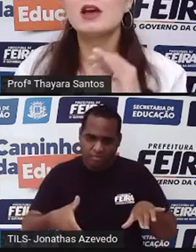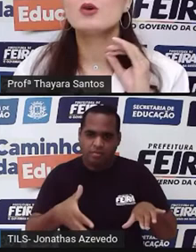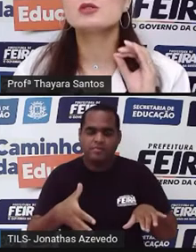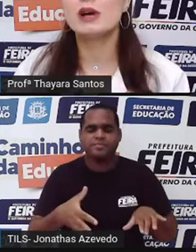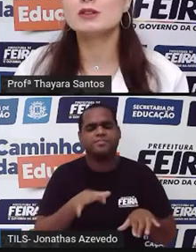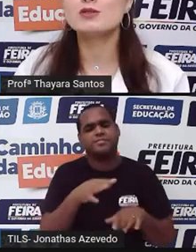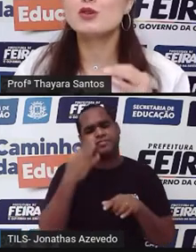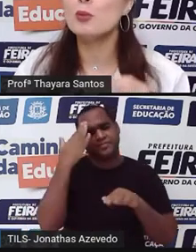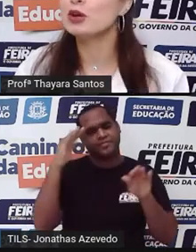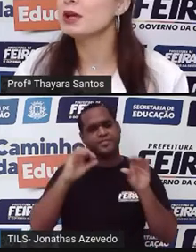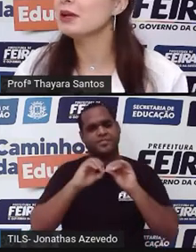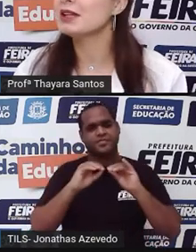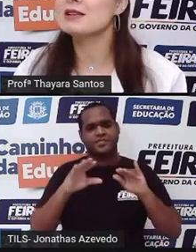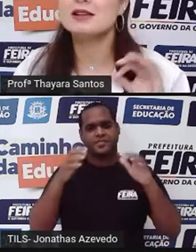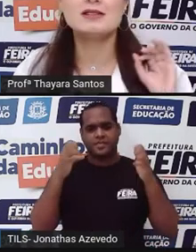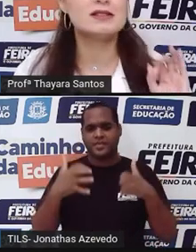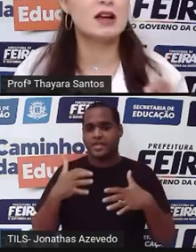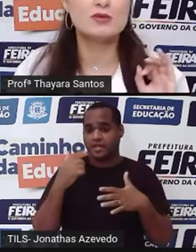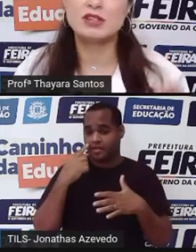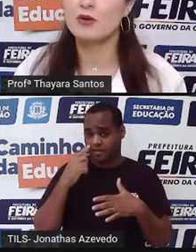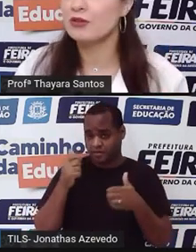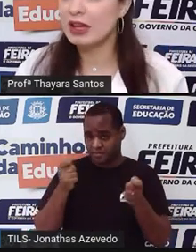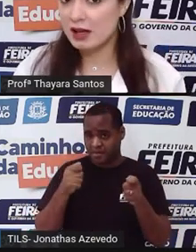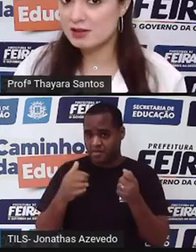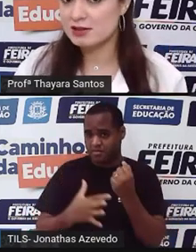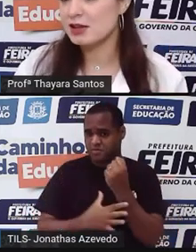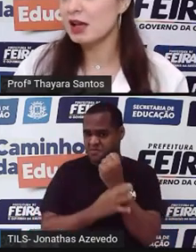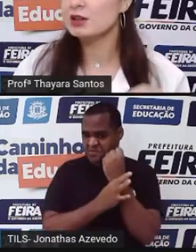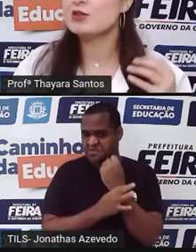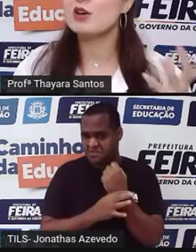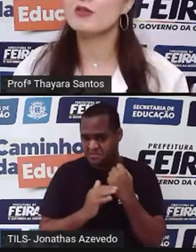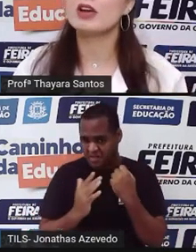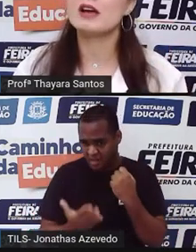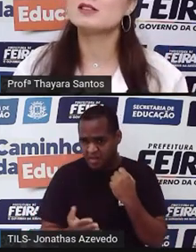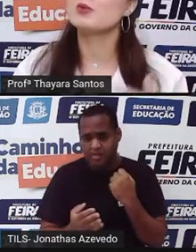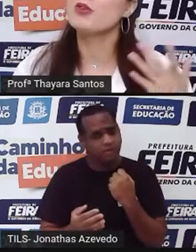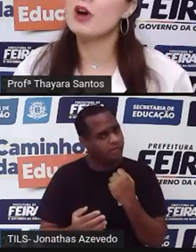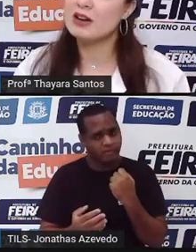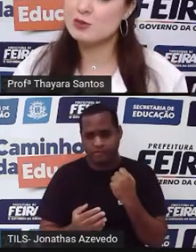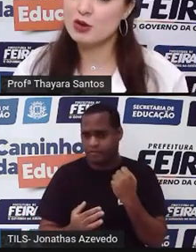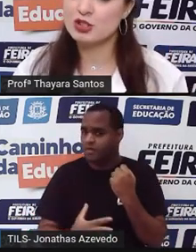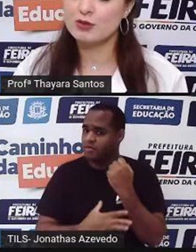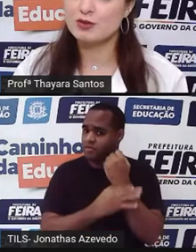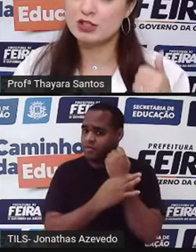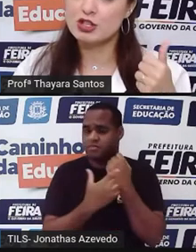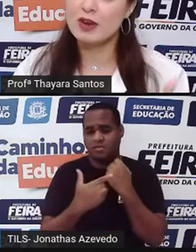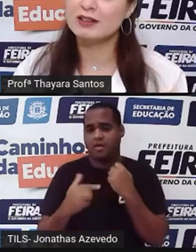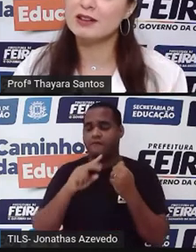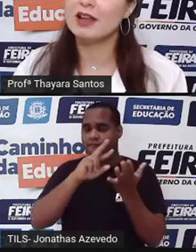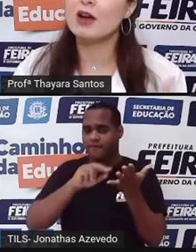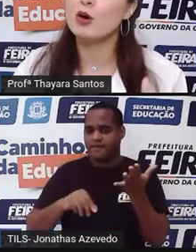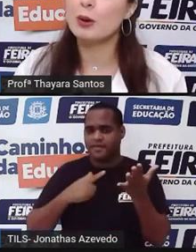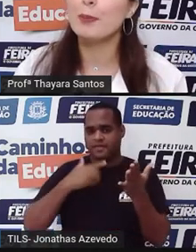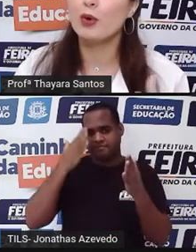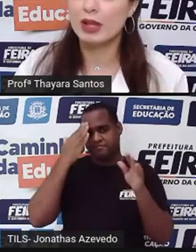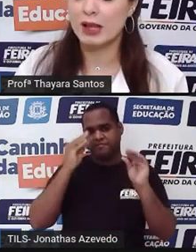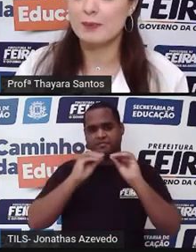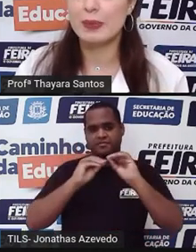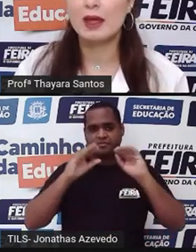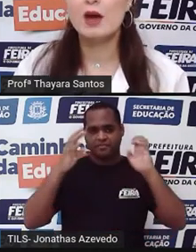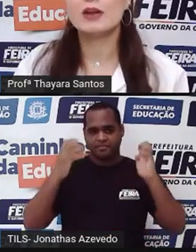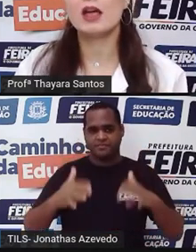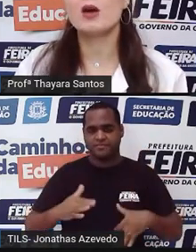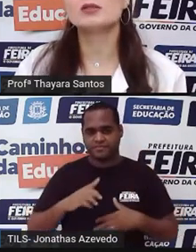vocês aqui os métodos comportamentais eles não são eficazes não só vai ficar diz por vários motivos a gente vai entender agora